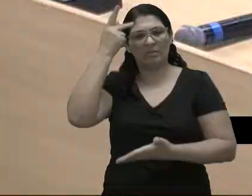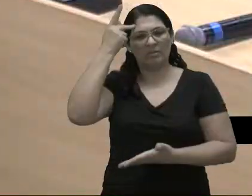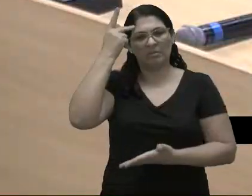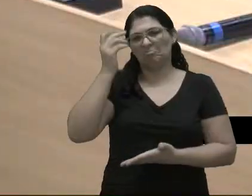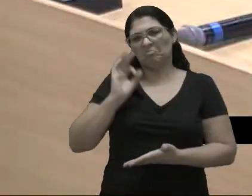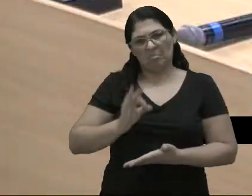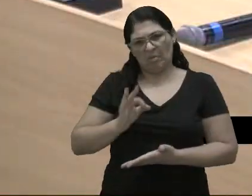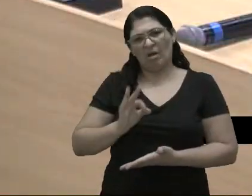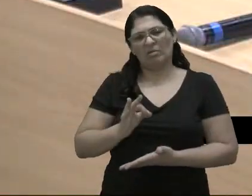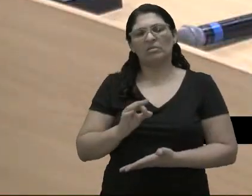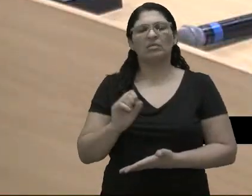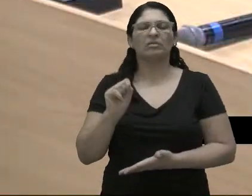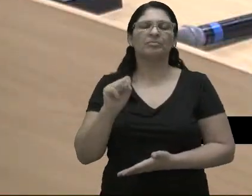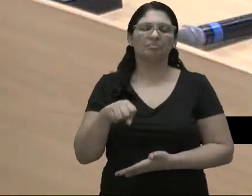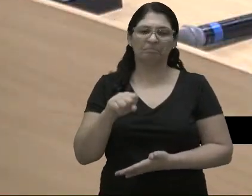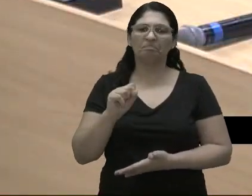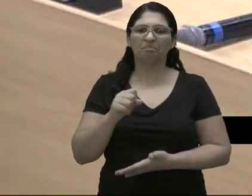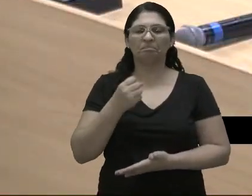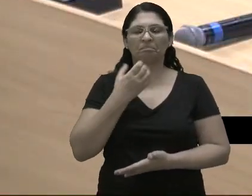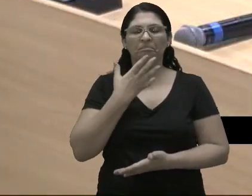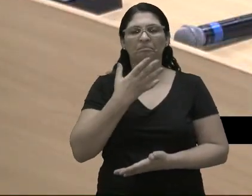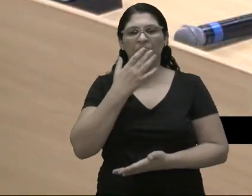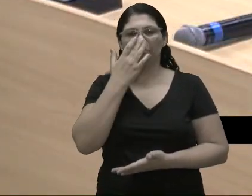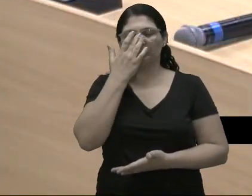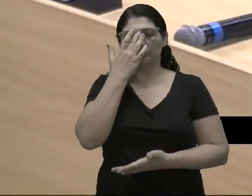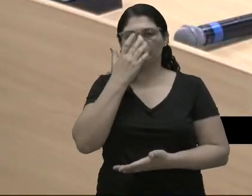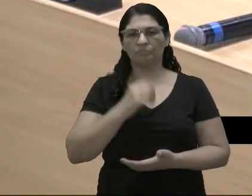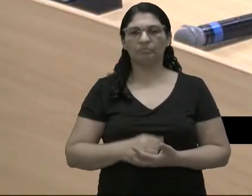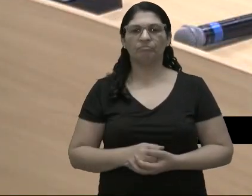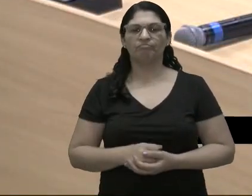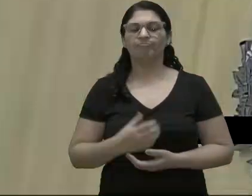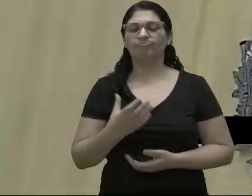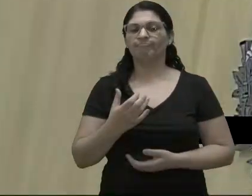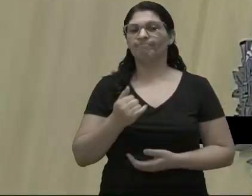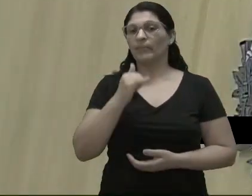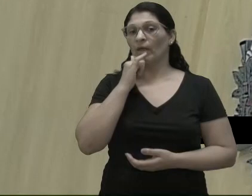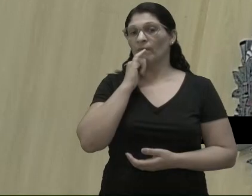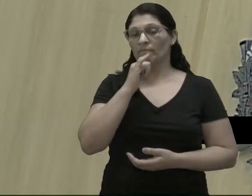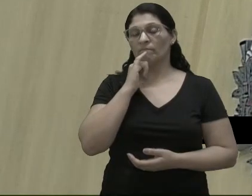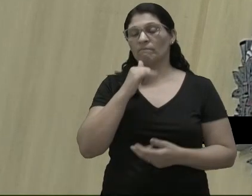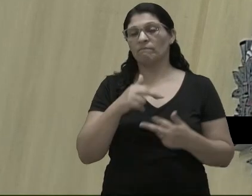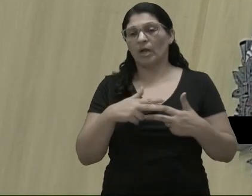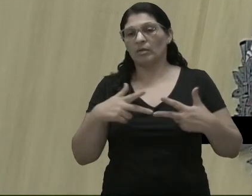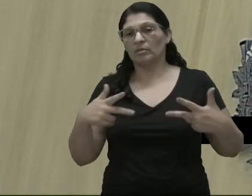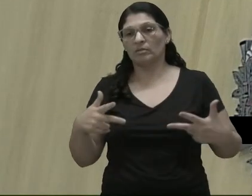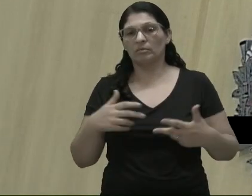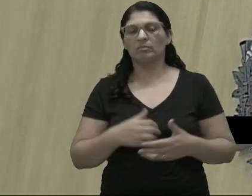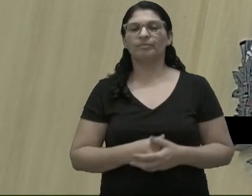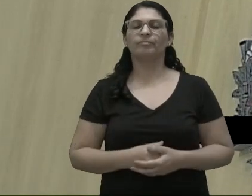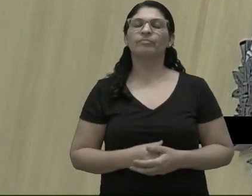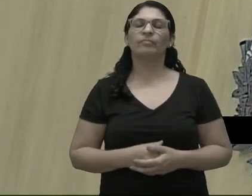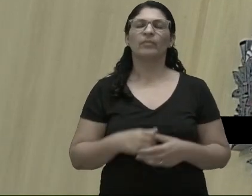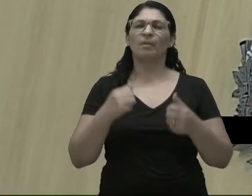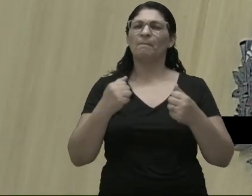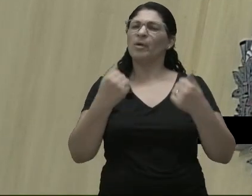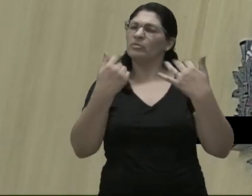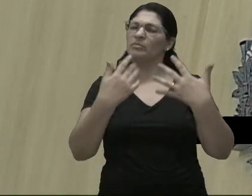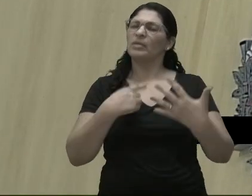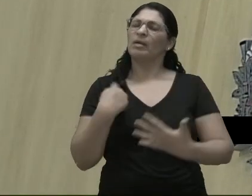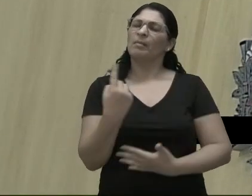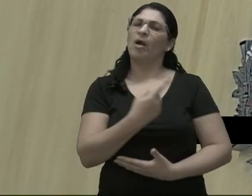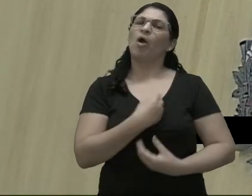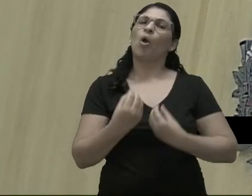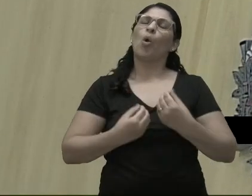Sim. Tá bom. Você quer fazer alguma colocação, vereador? Você poderia explicar para a gente como é que funciona